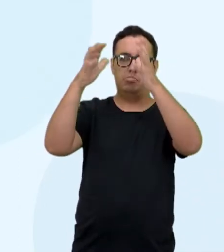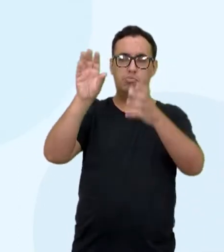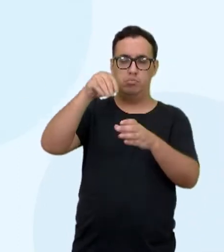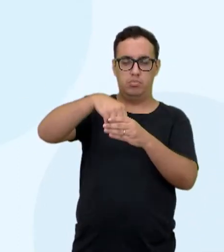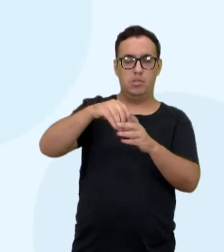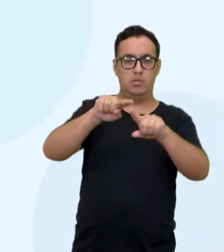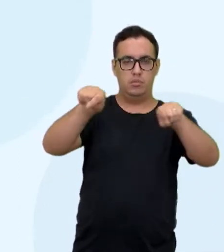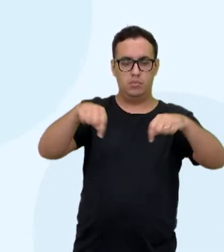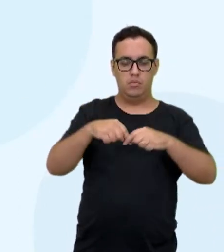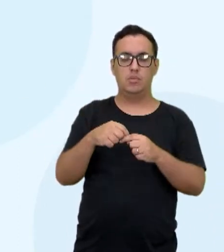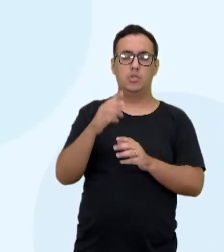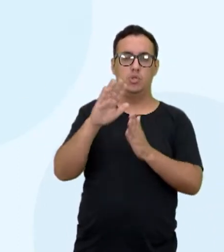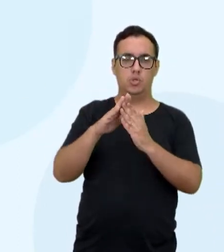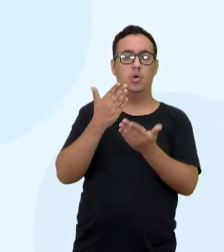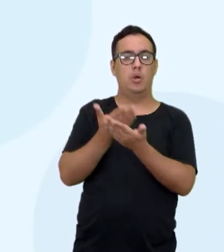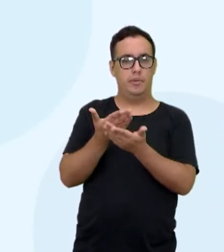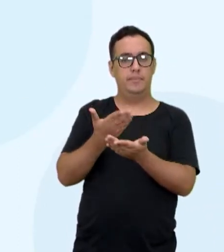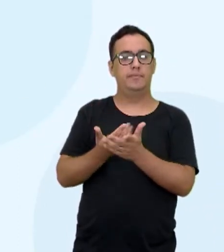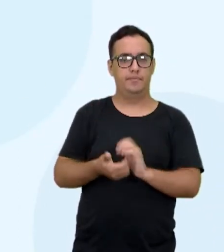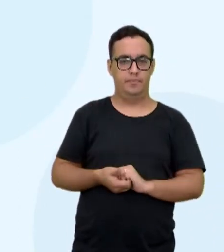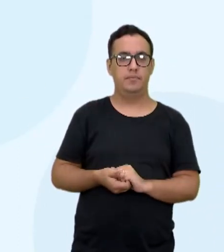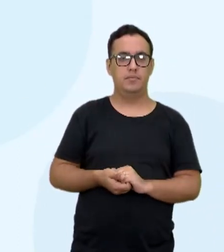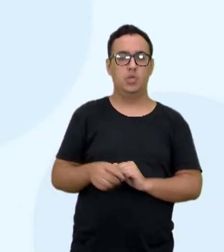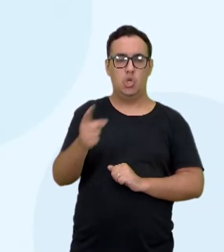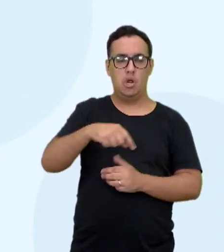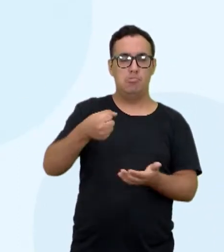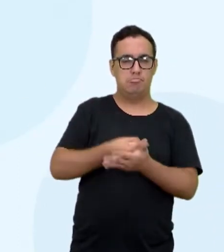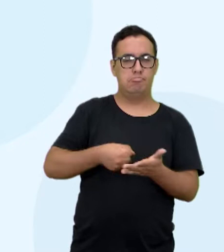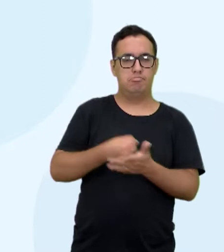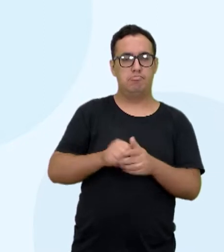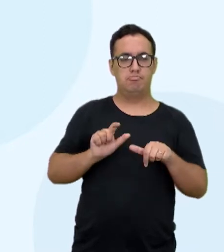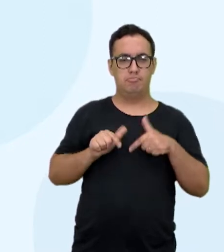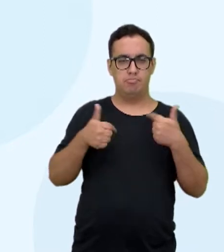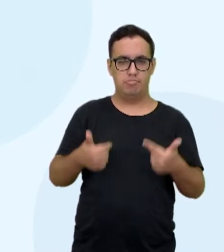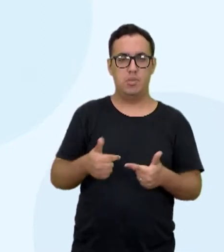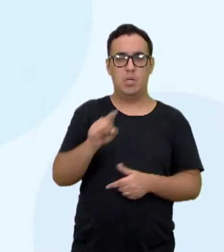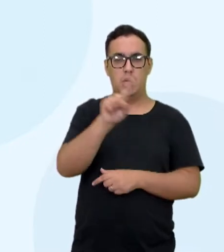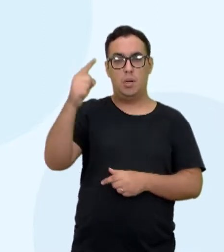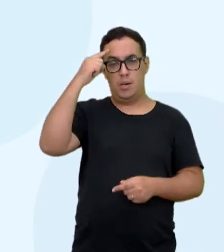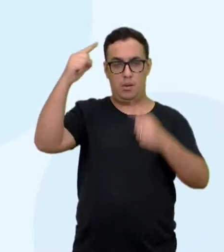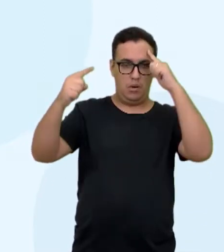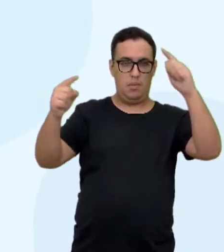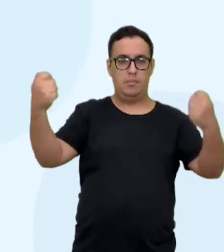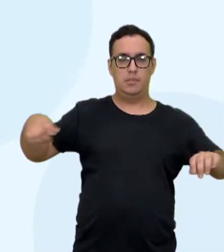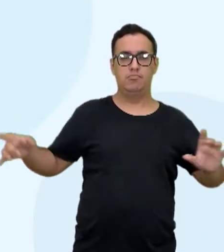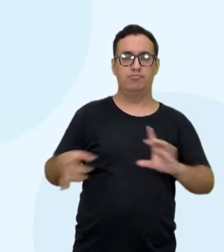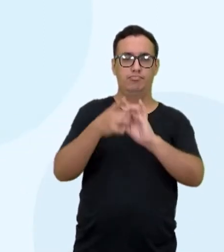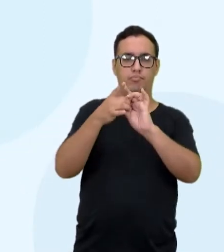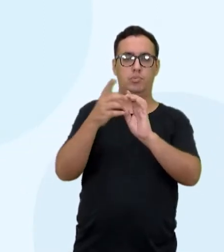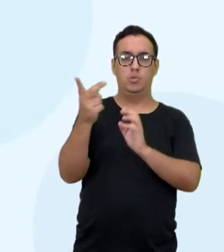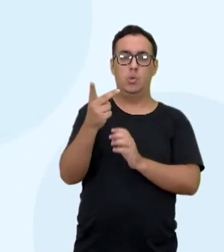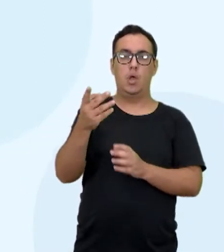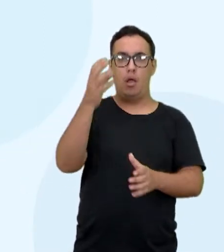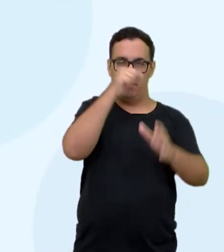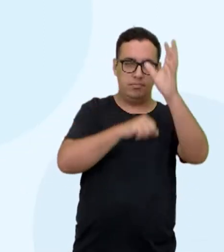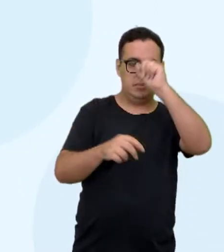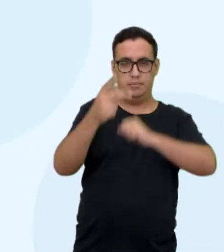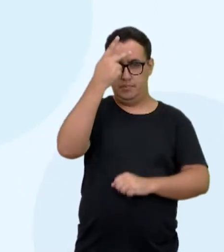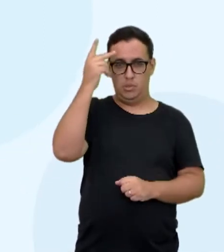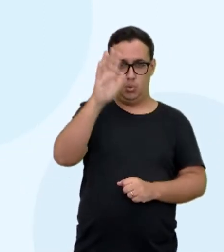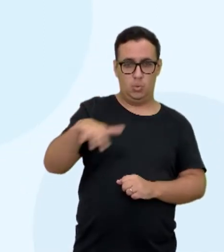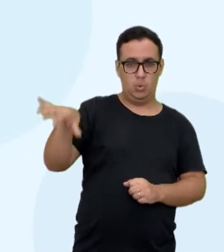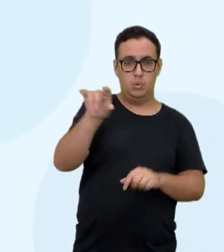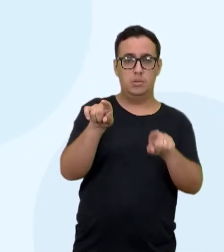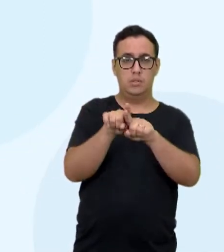no espaço escolar. Defendemos a ideia de que é possível integrar o conhecimento popular e o